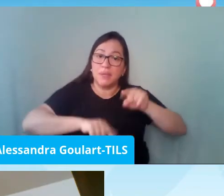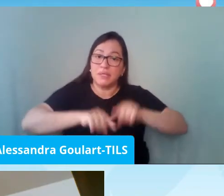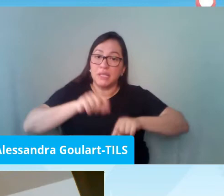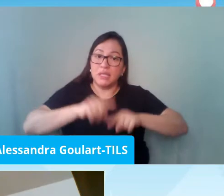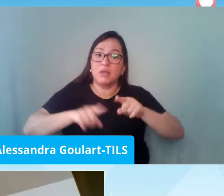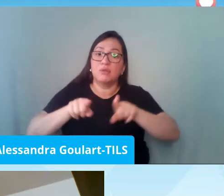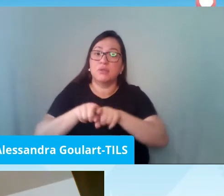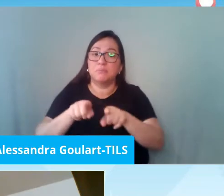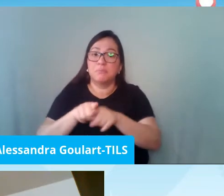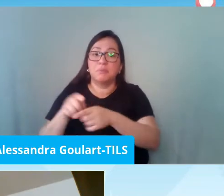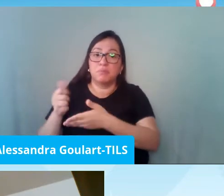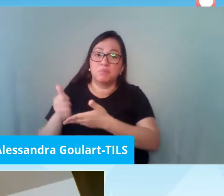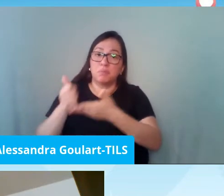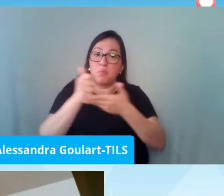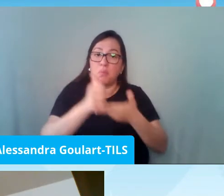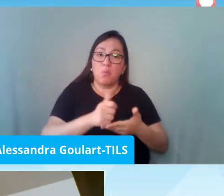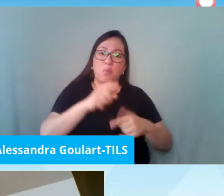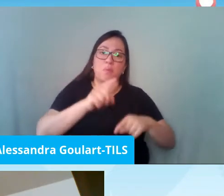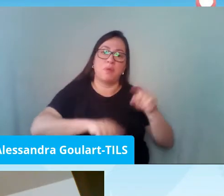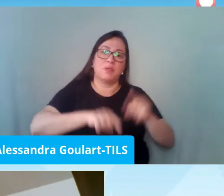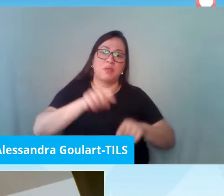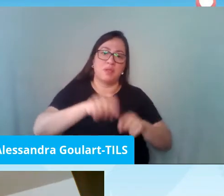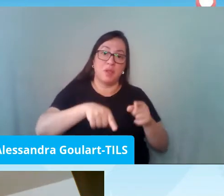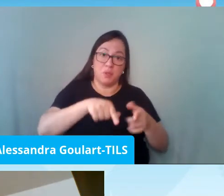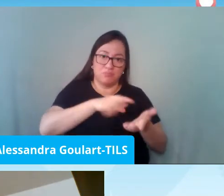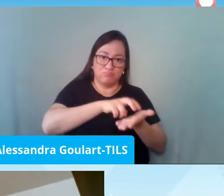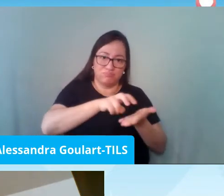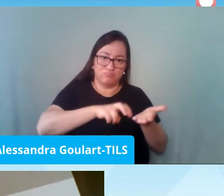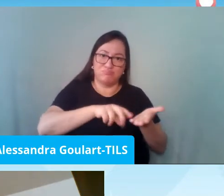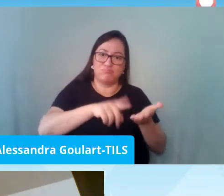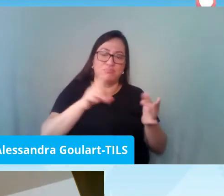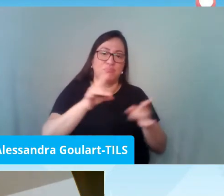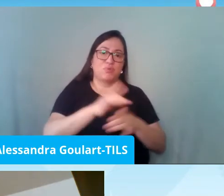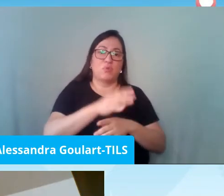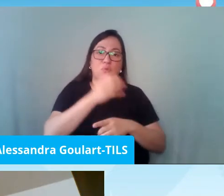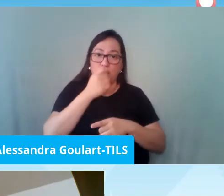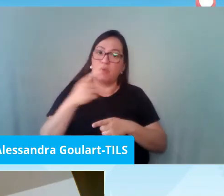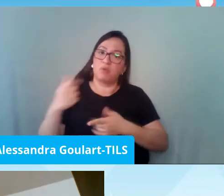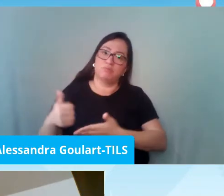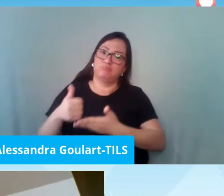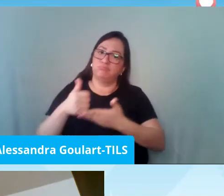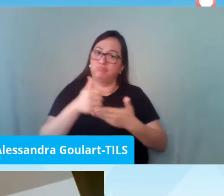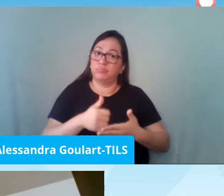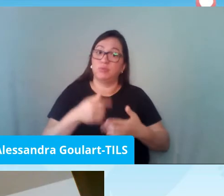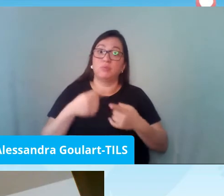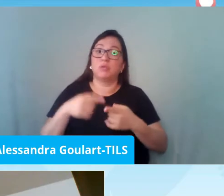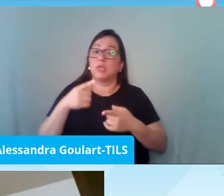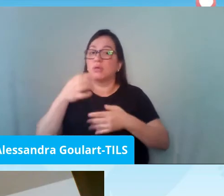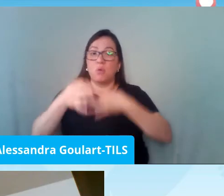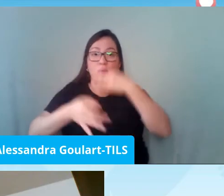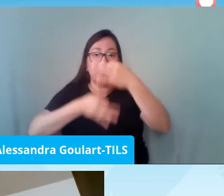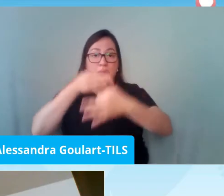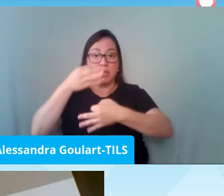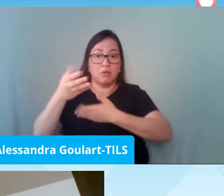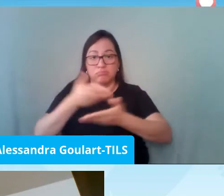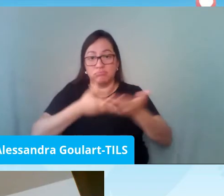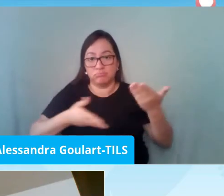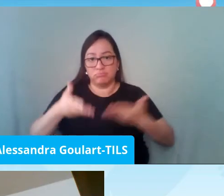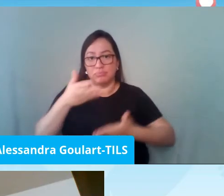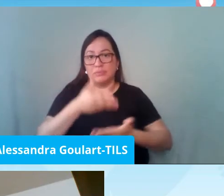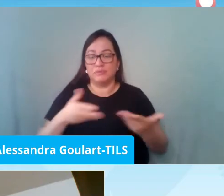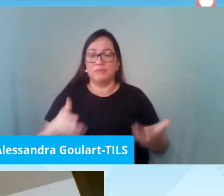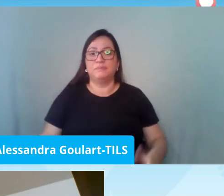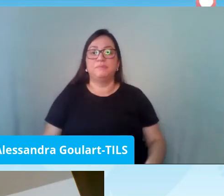de todos nós, né, e é um pouco essa conversa que a gente está se propondo a fazer hoje. Então, vou chamar